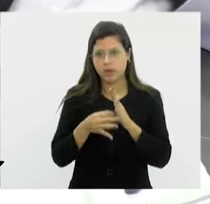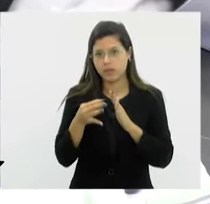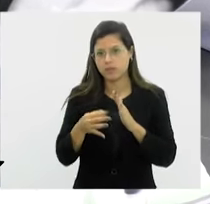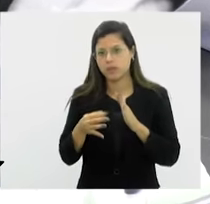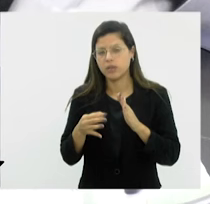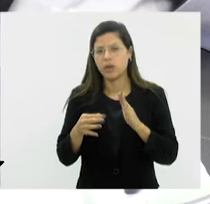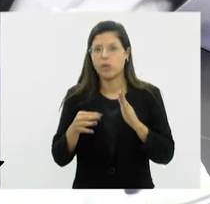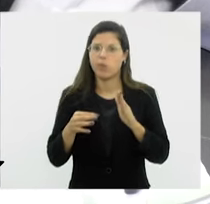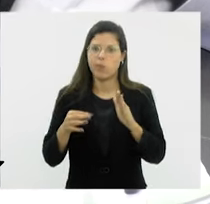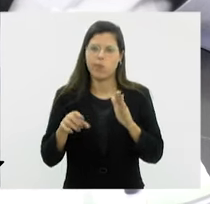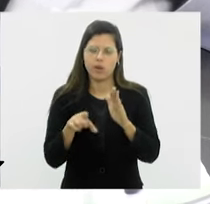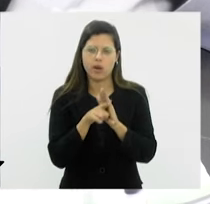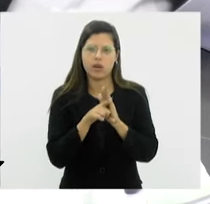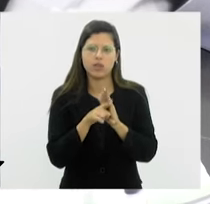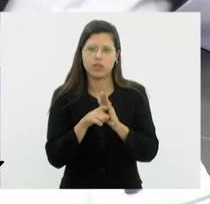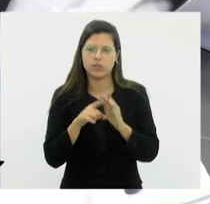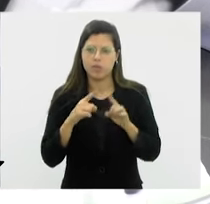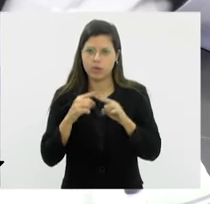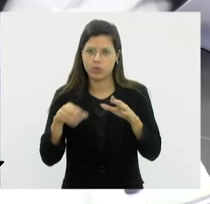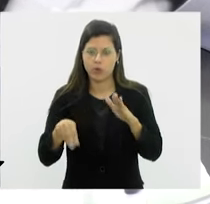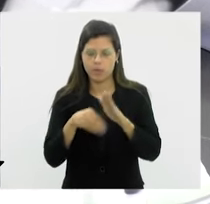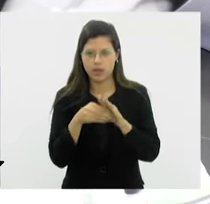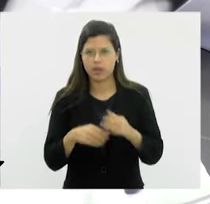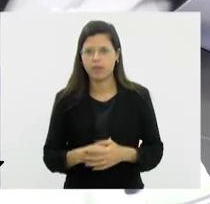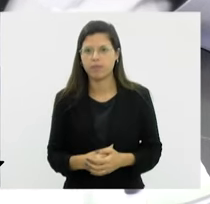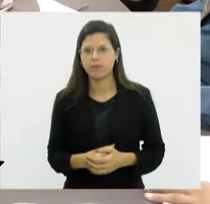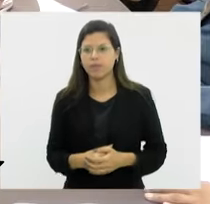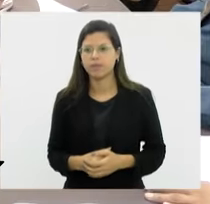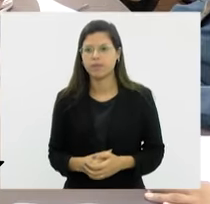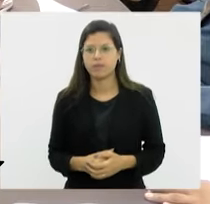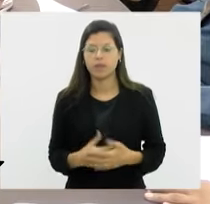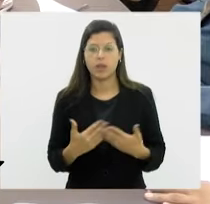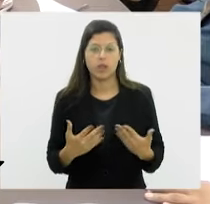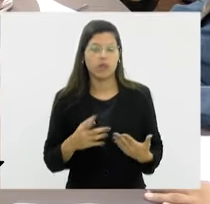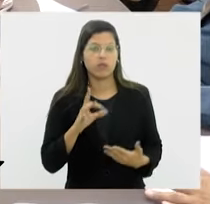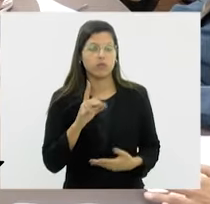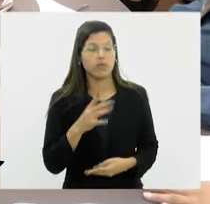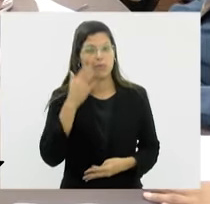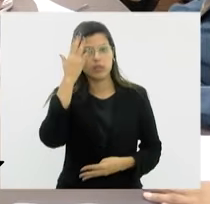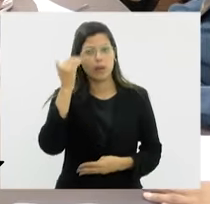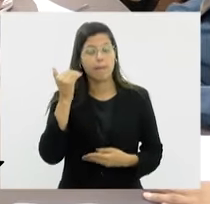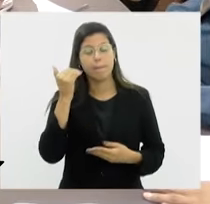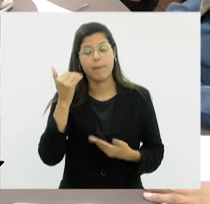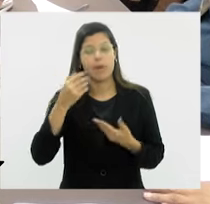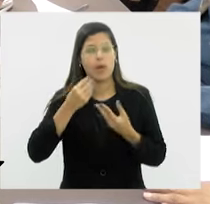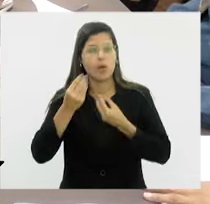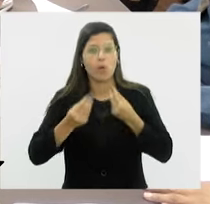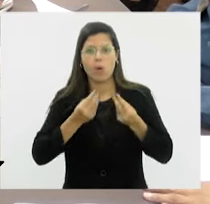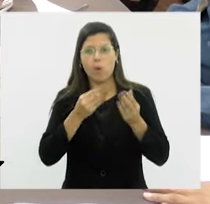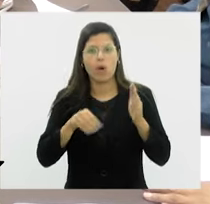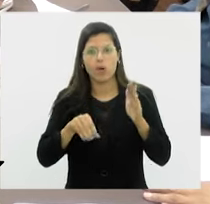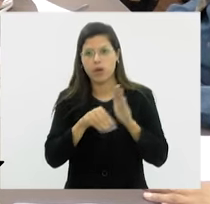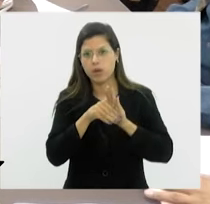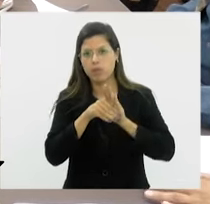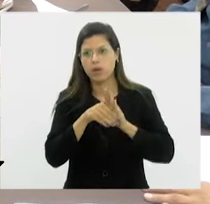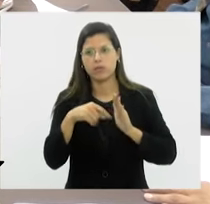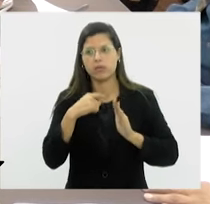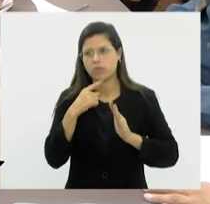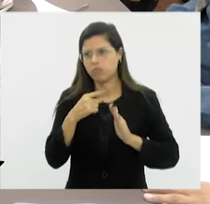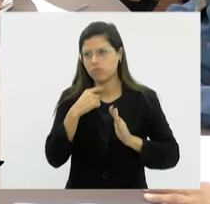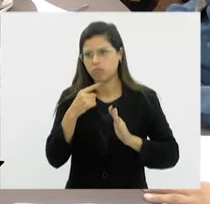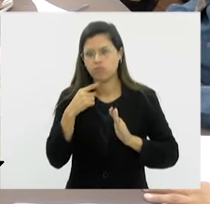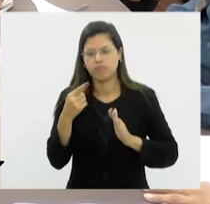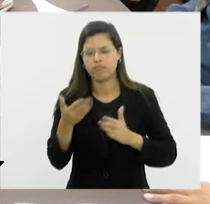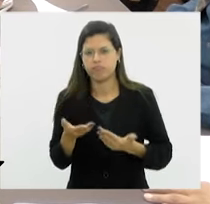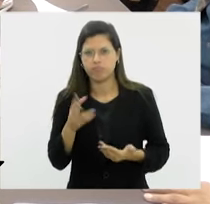Cozzolino. Apenas para saber quais são as emendas, porque não consegui ter acesso. É